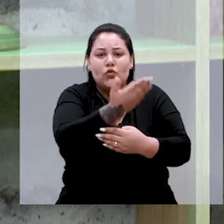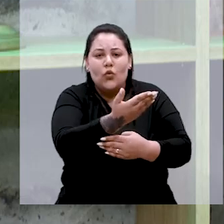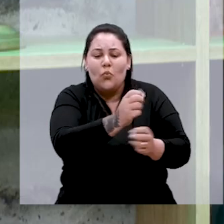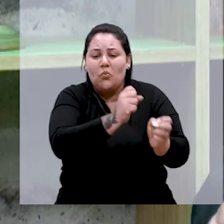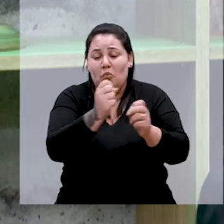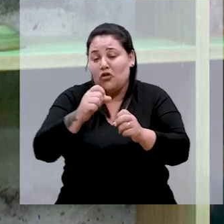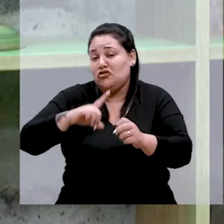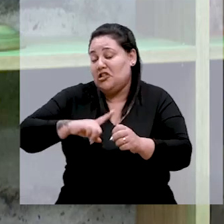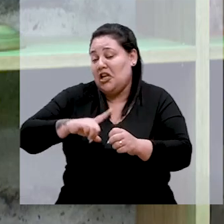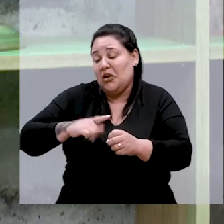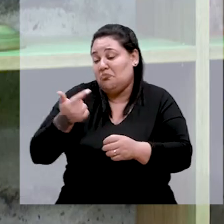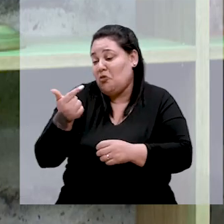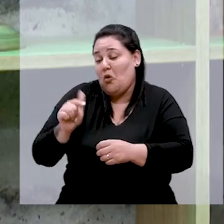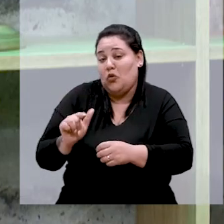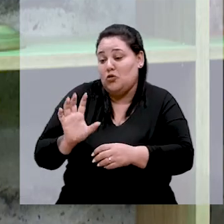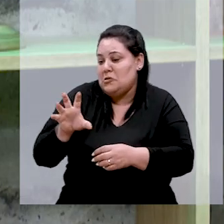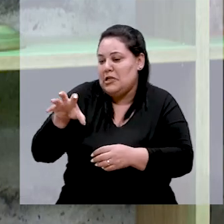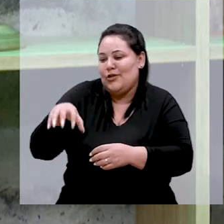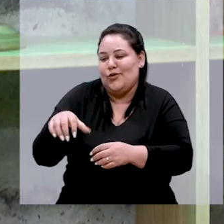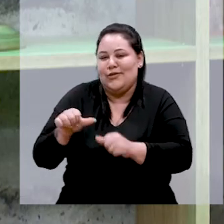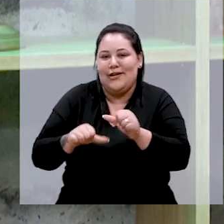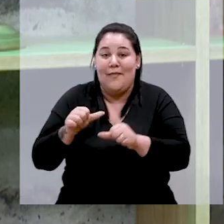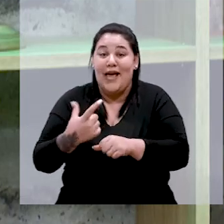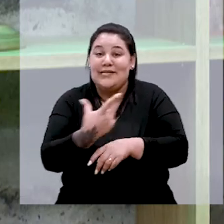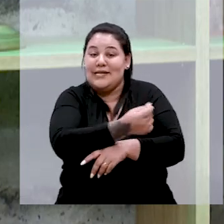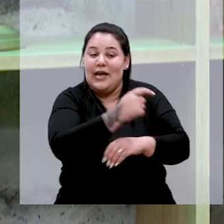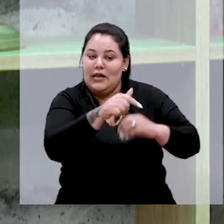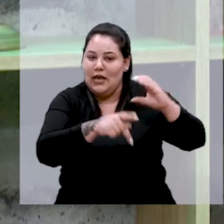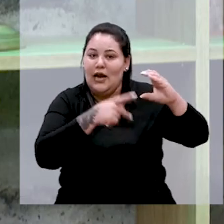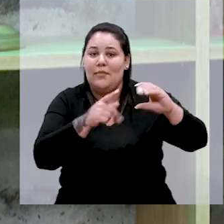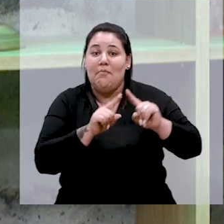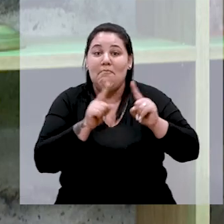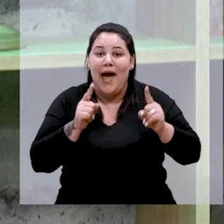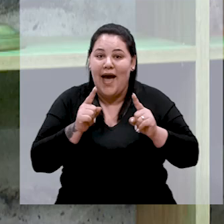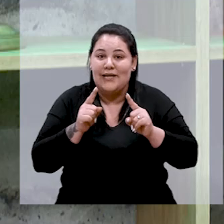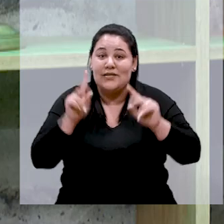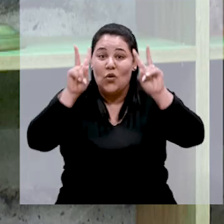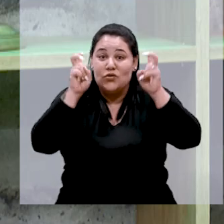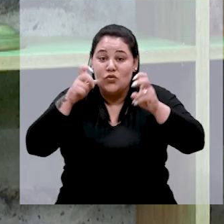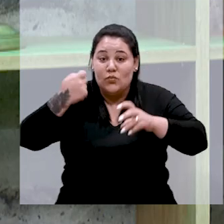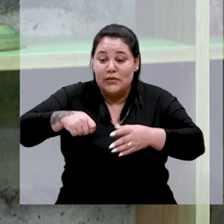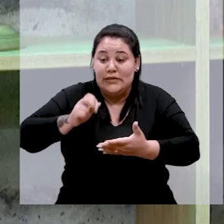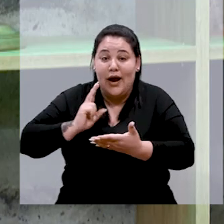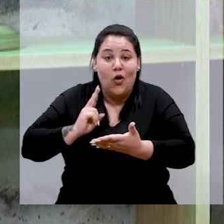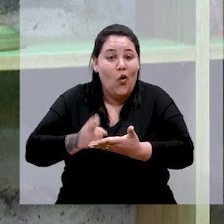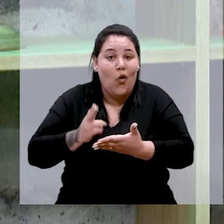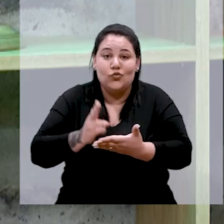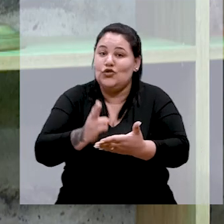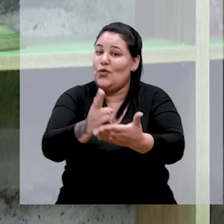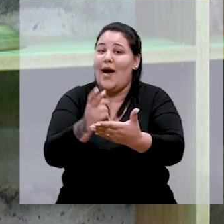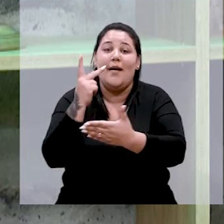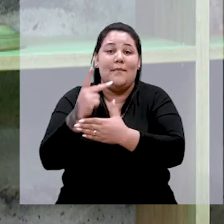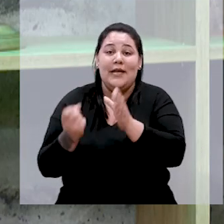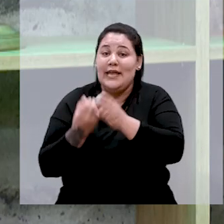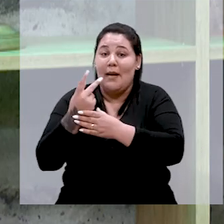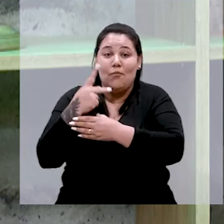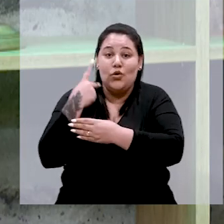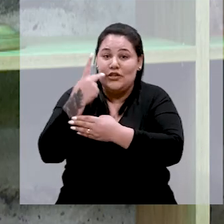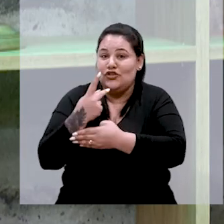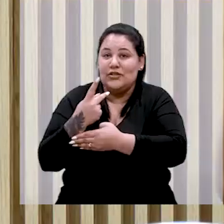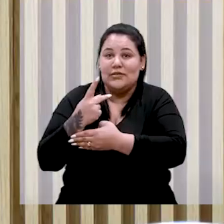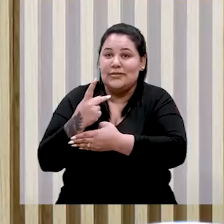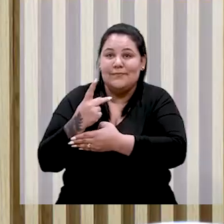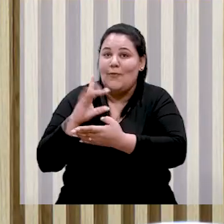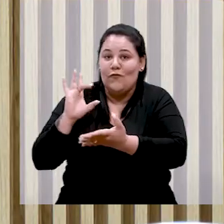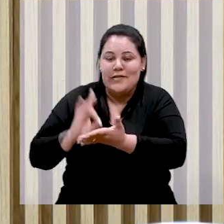a senhora pode ter outro cargo, não estar mais na Câmara, Exato. mas essas pautas precisam continuar como ser perenes, políticas permanentes. Sem